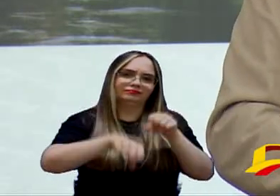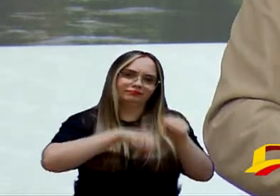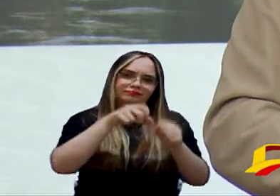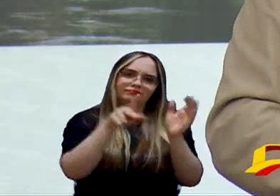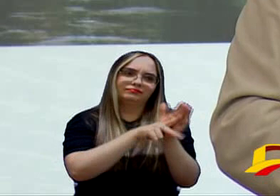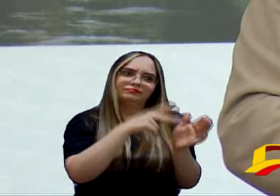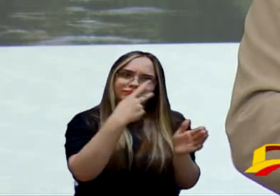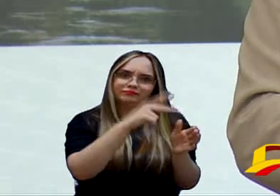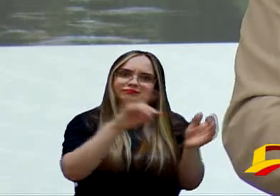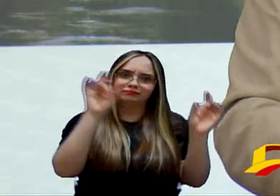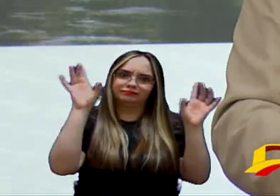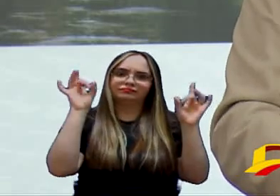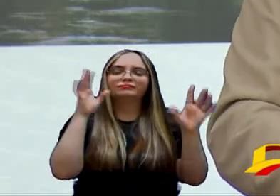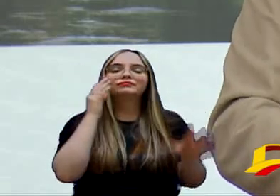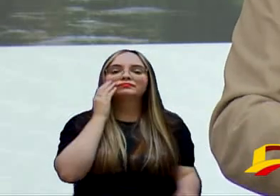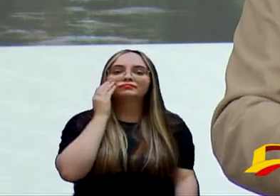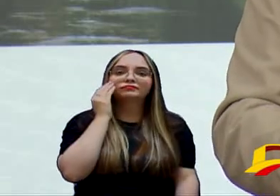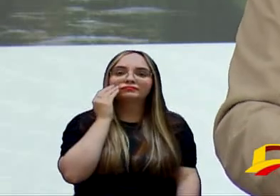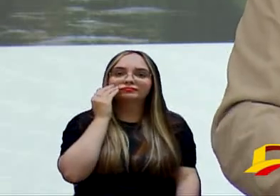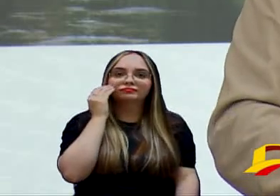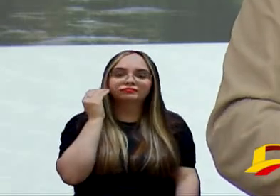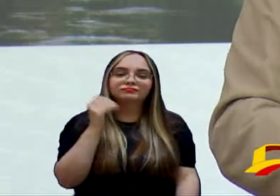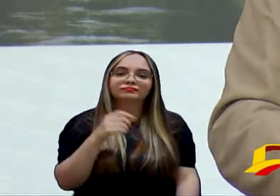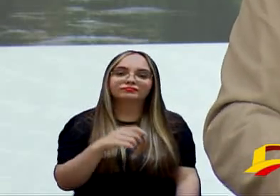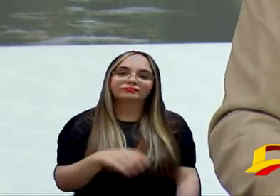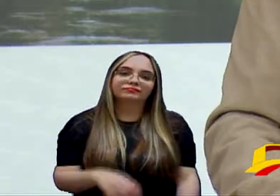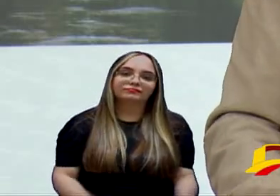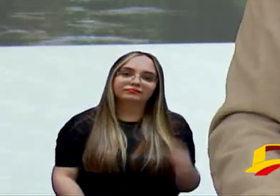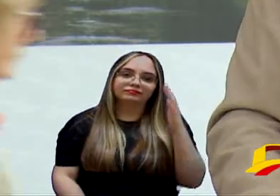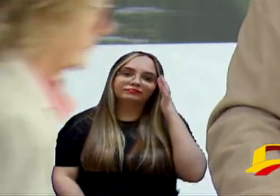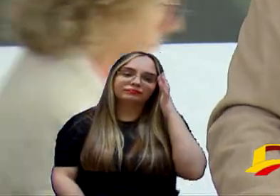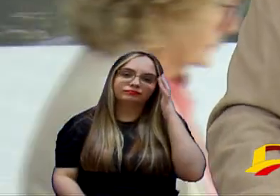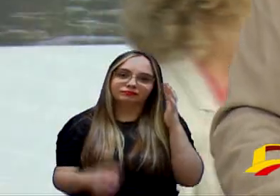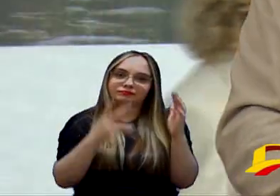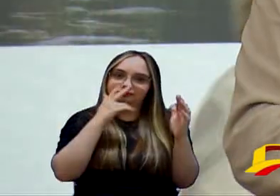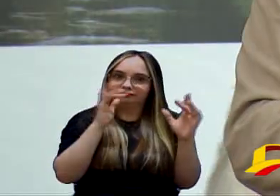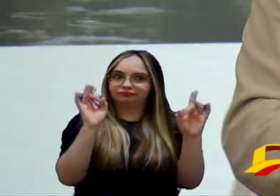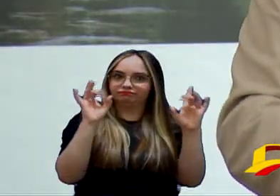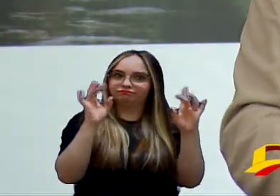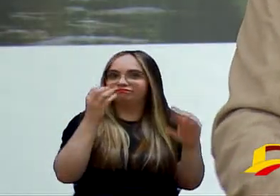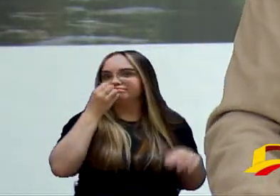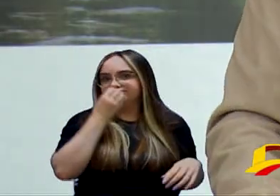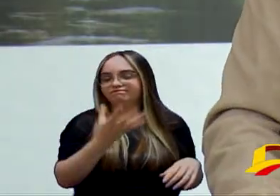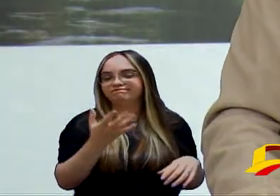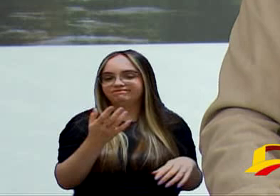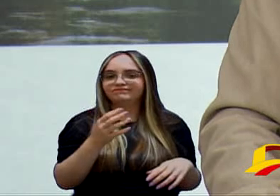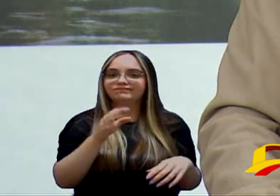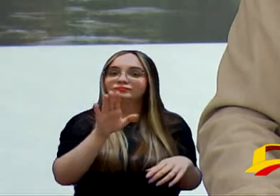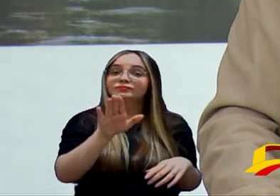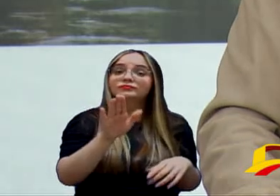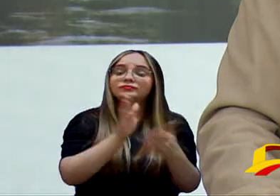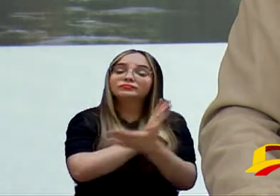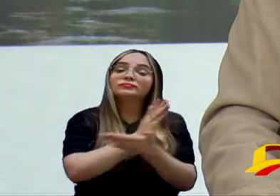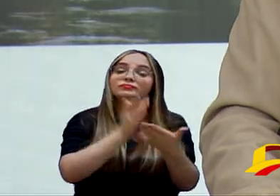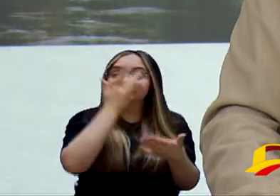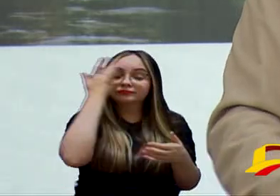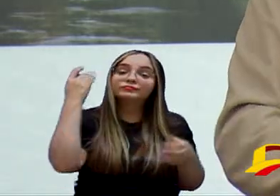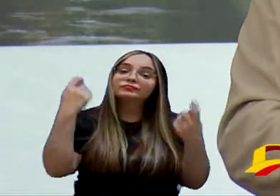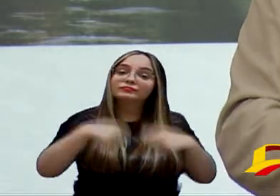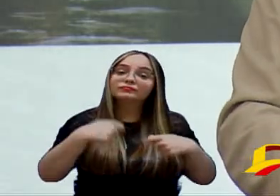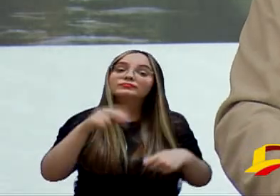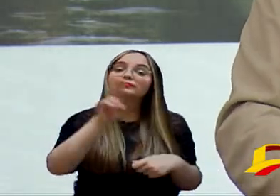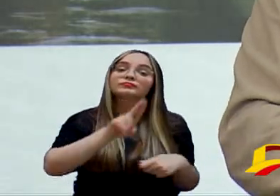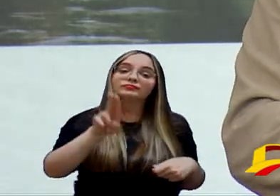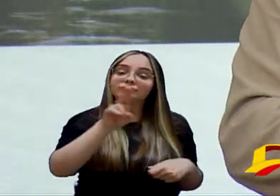é com marcha é uma é mais sofisticada mas eu quem realmente utiliza